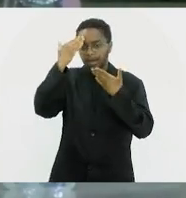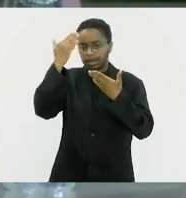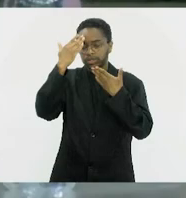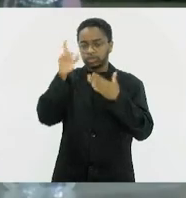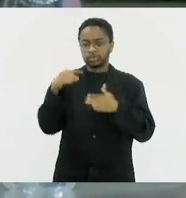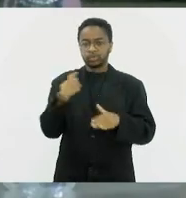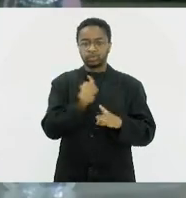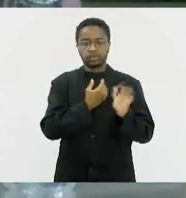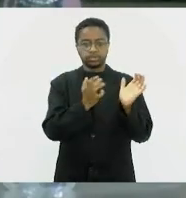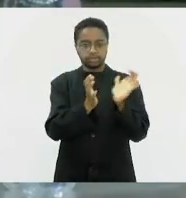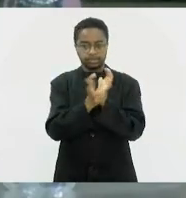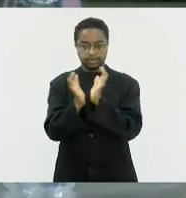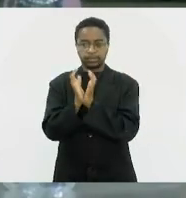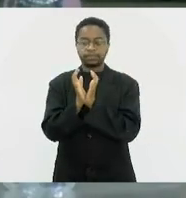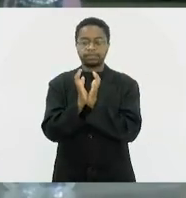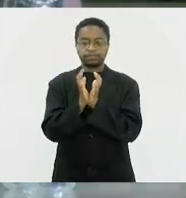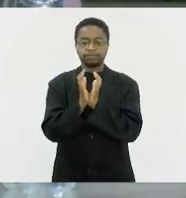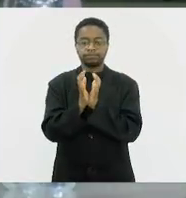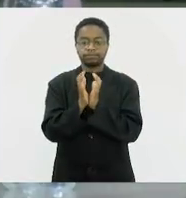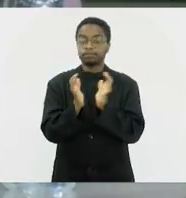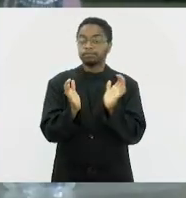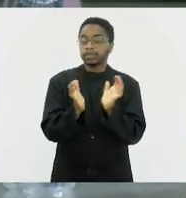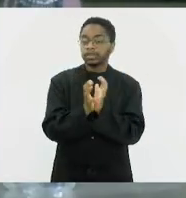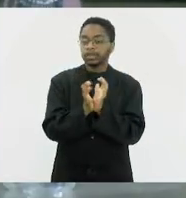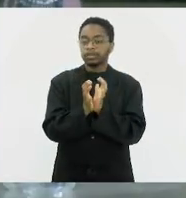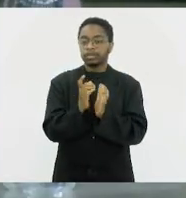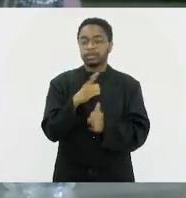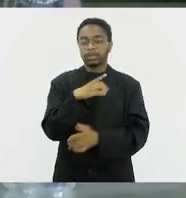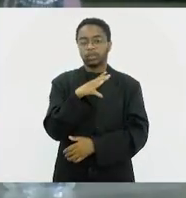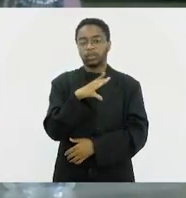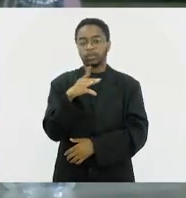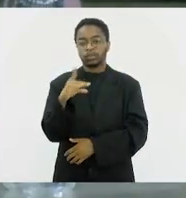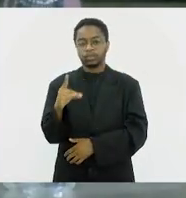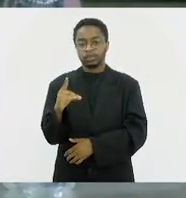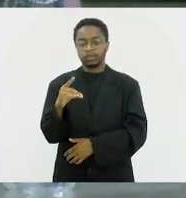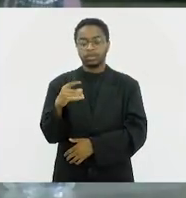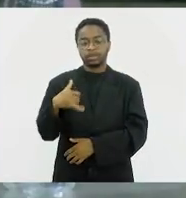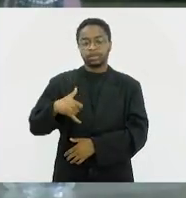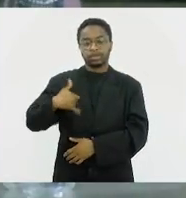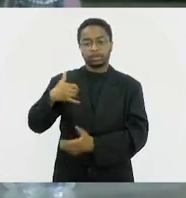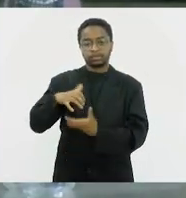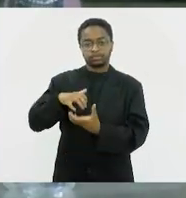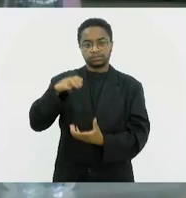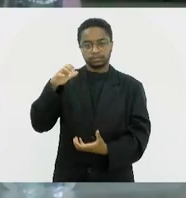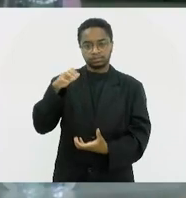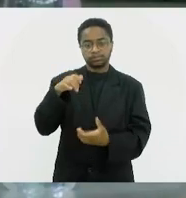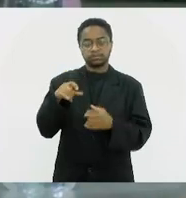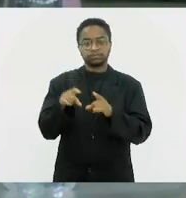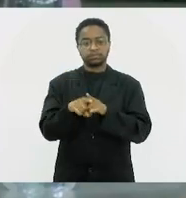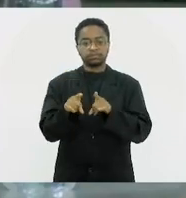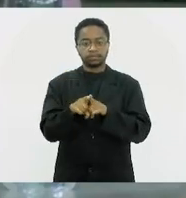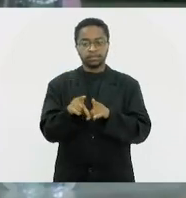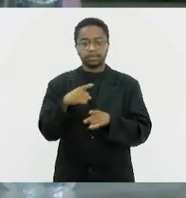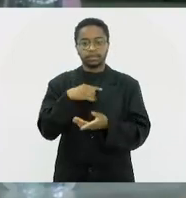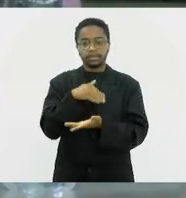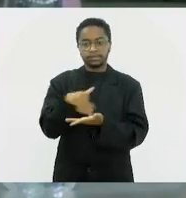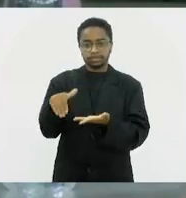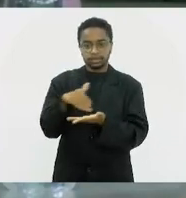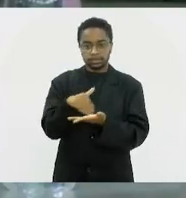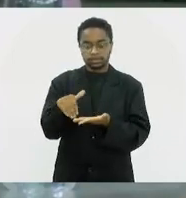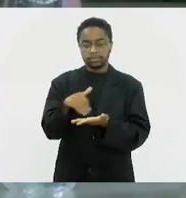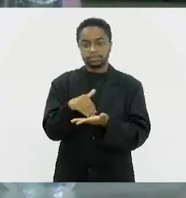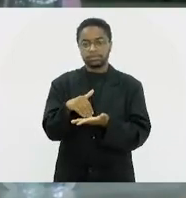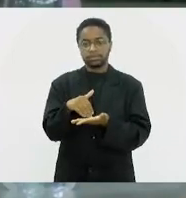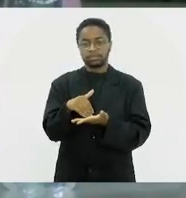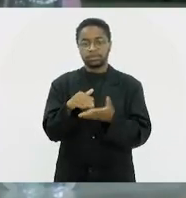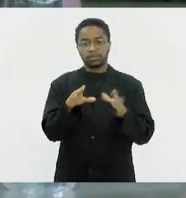equipe. A equipe onde é coordenada aqui a terceira idade, onde nós temos aqui o secretário da